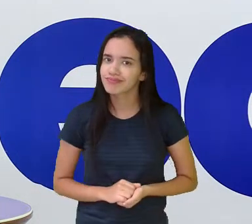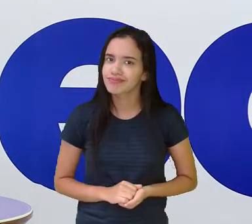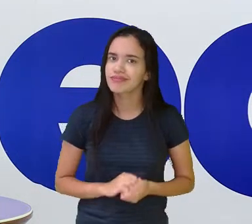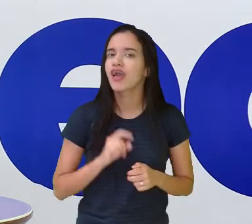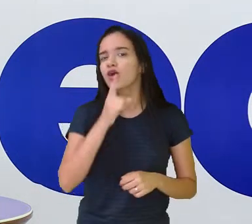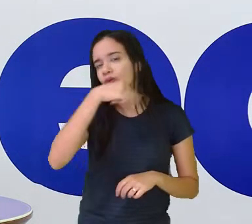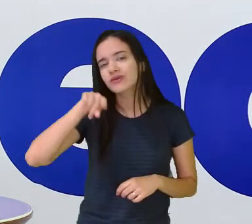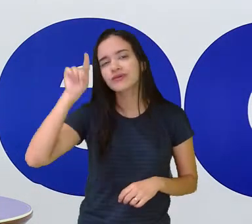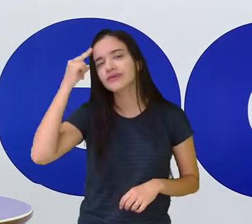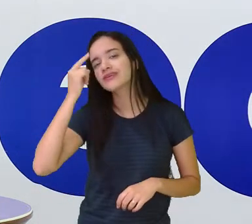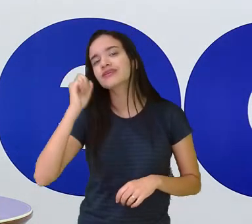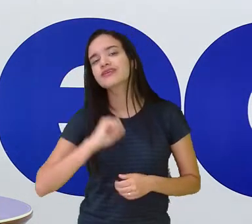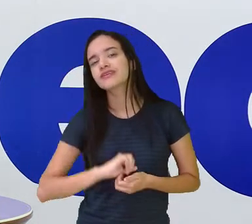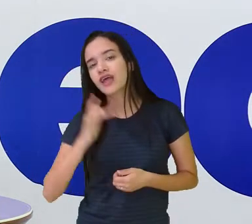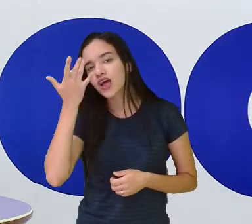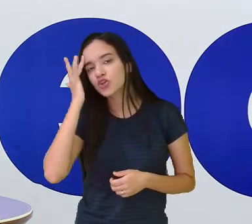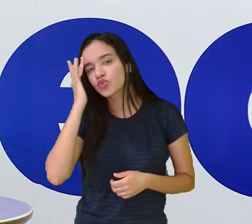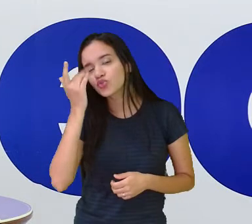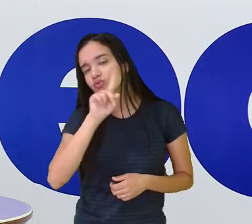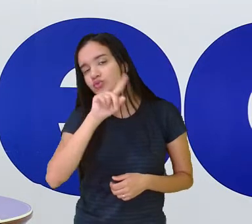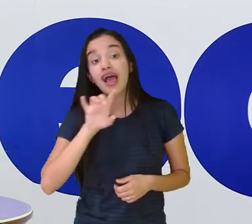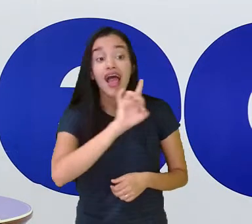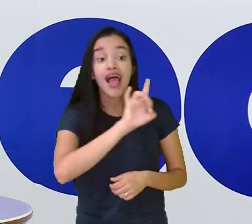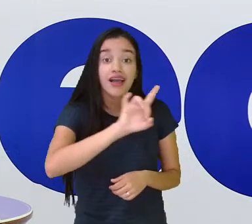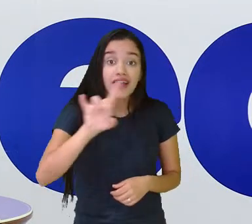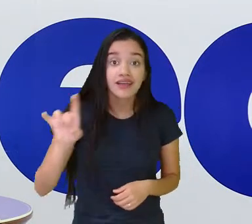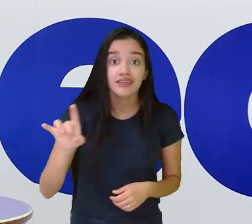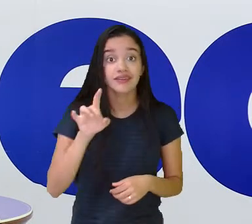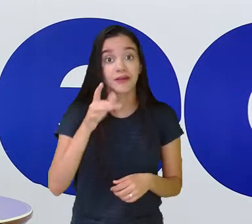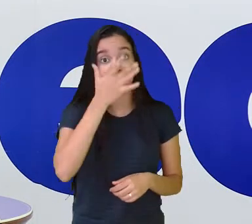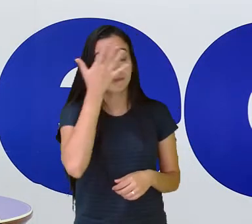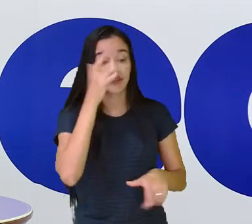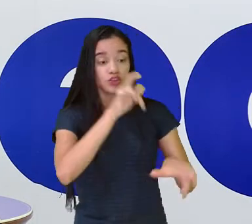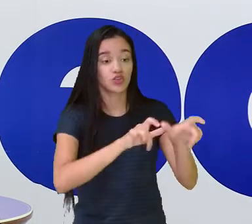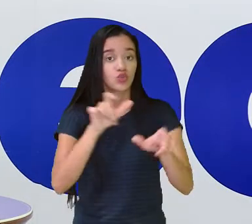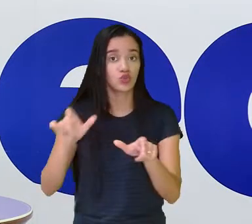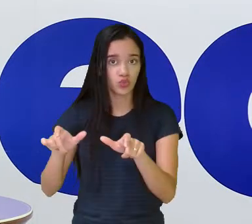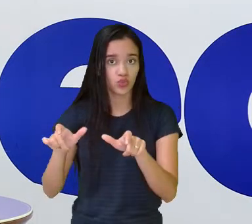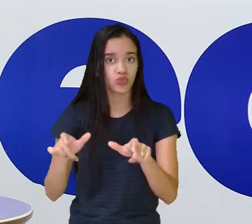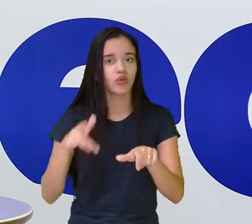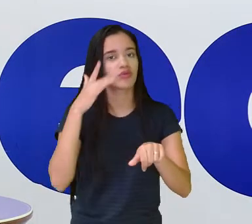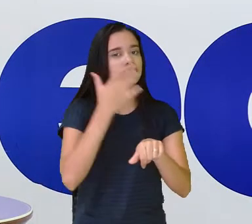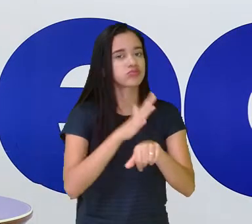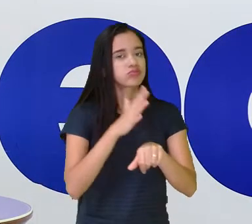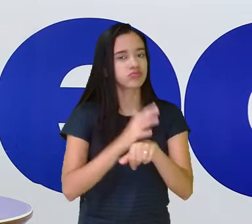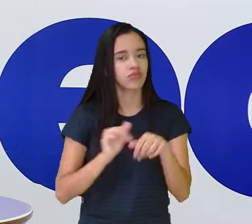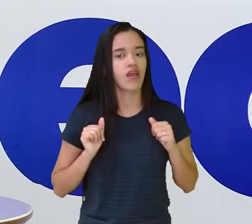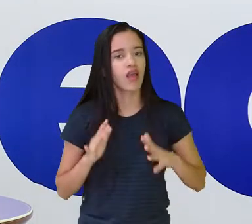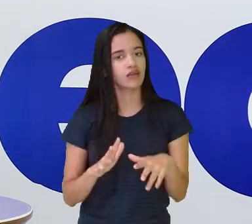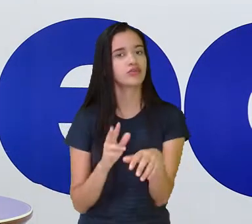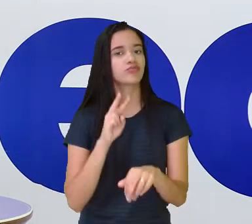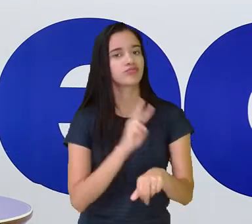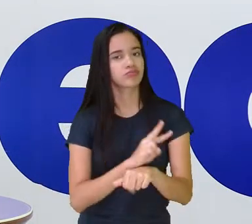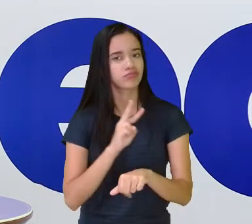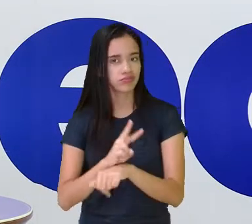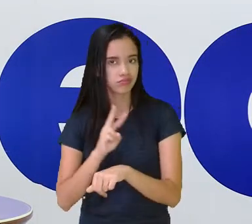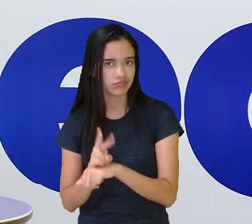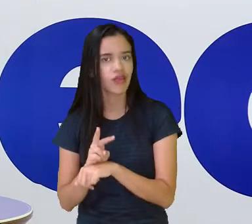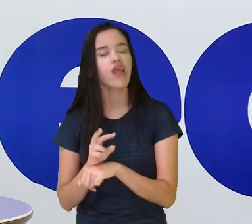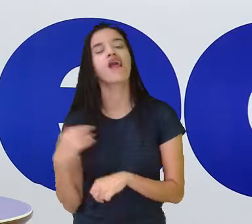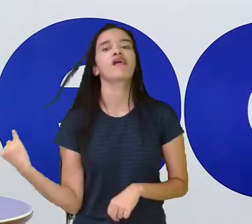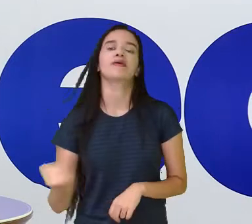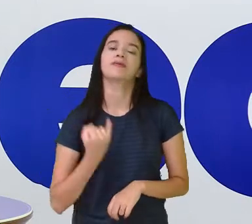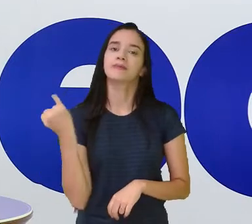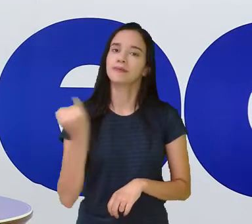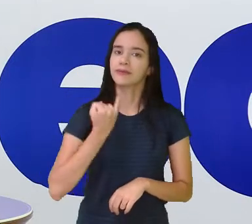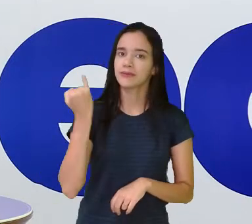o que é que vocês acham? Eu acho que se cada um fizer a sua partezinha, a gente chega longe, hein? É importante a gente pensar nisso que o